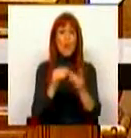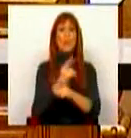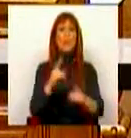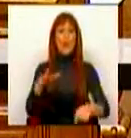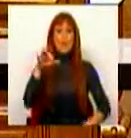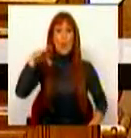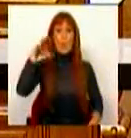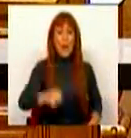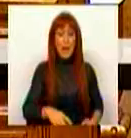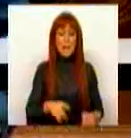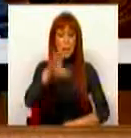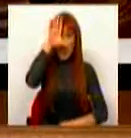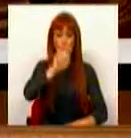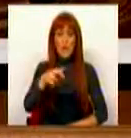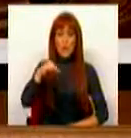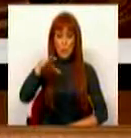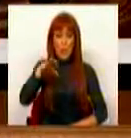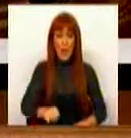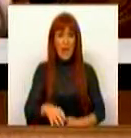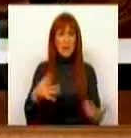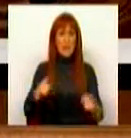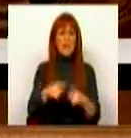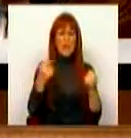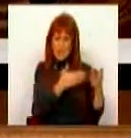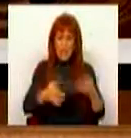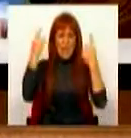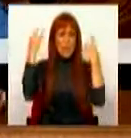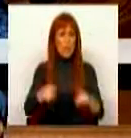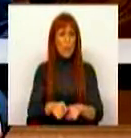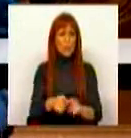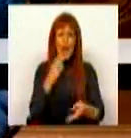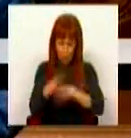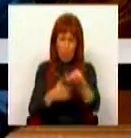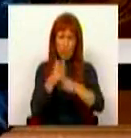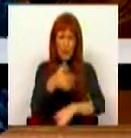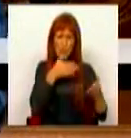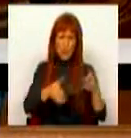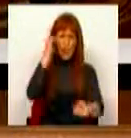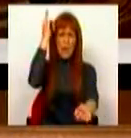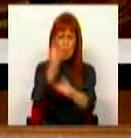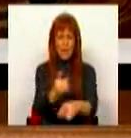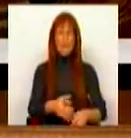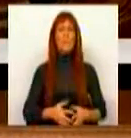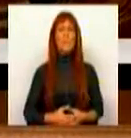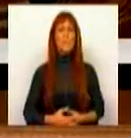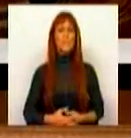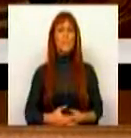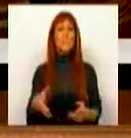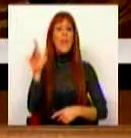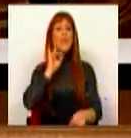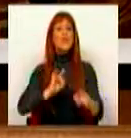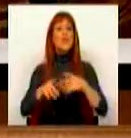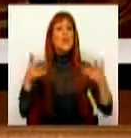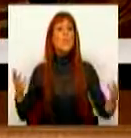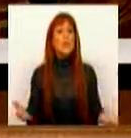porque o Partido Socialista, o governo do Partido Socialista, tem uma estratégia e continua com essa estratégia. Senhoras e